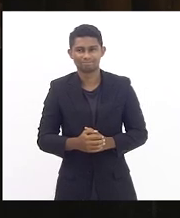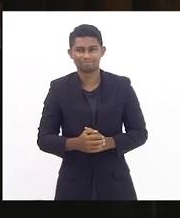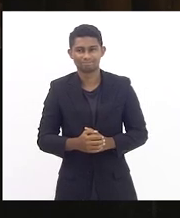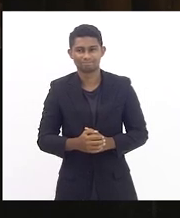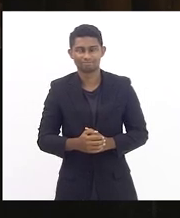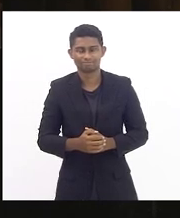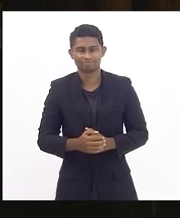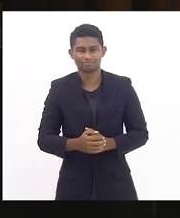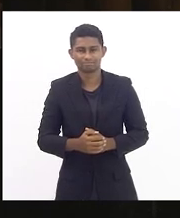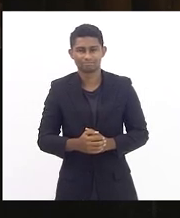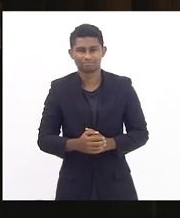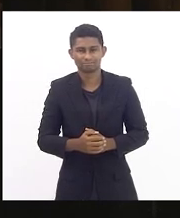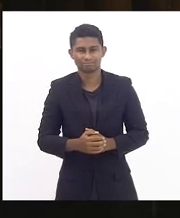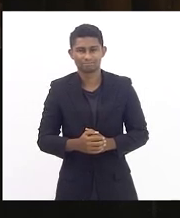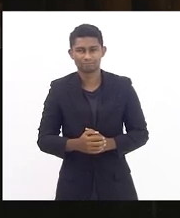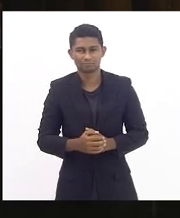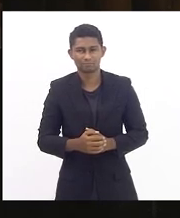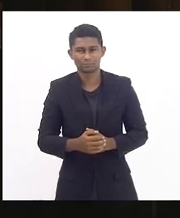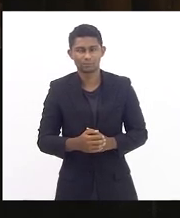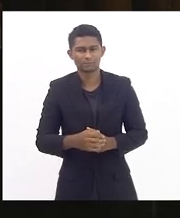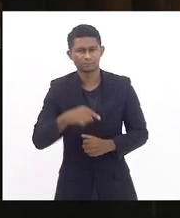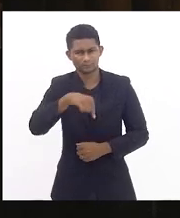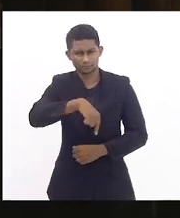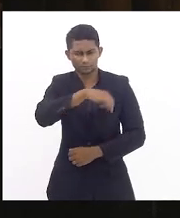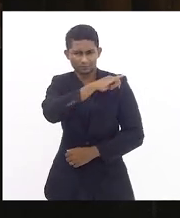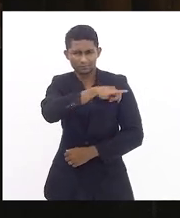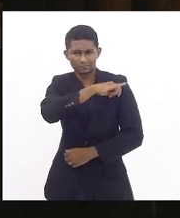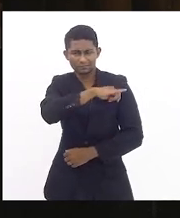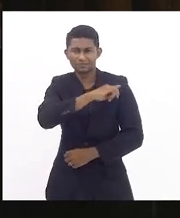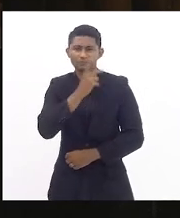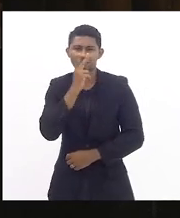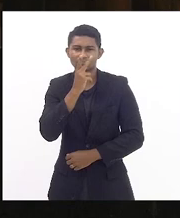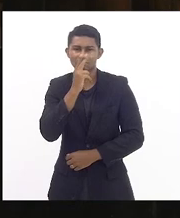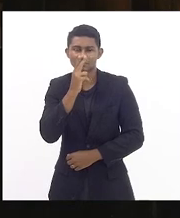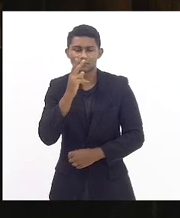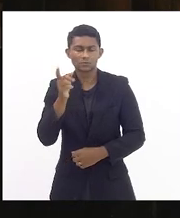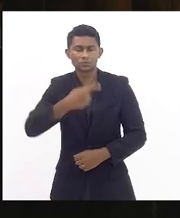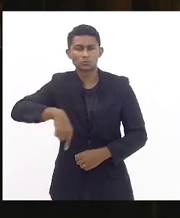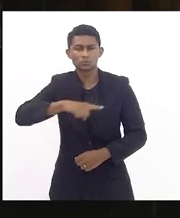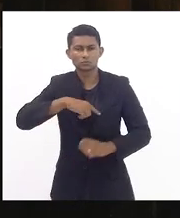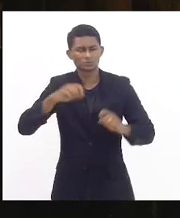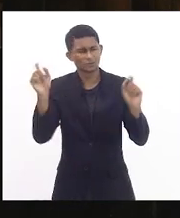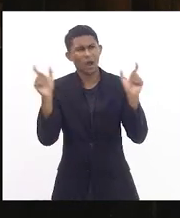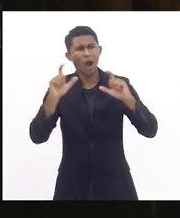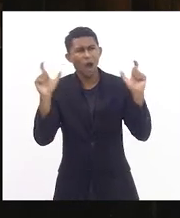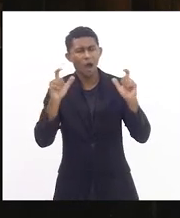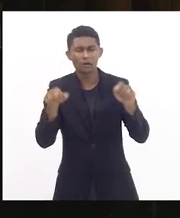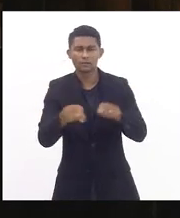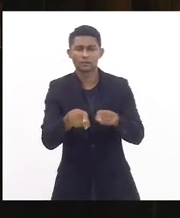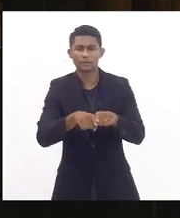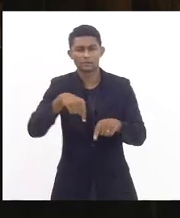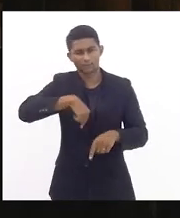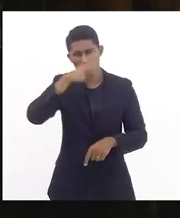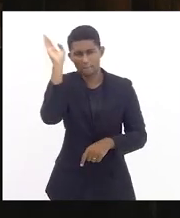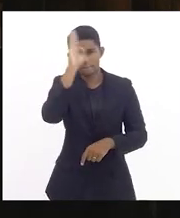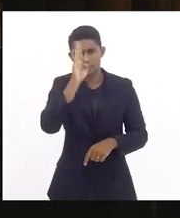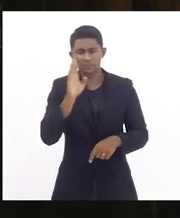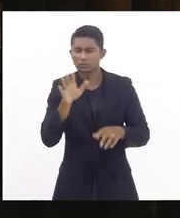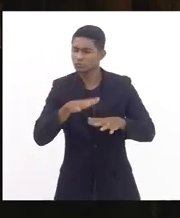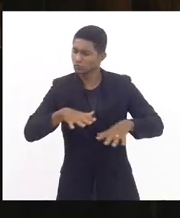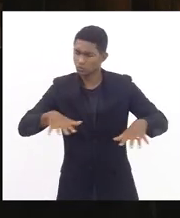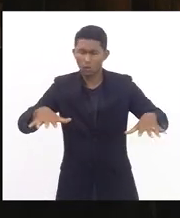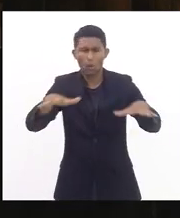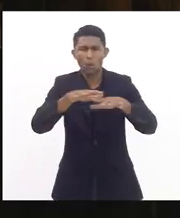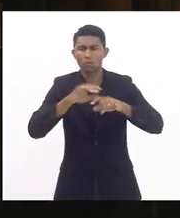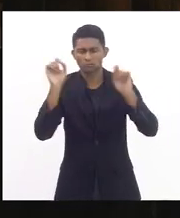que abalou não só o Estado do Rio de Janeiro, mas como todo o nosso país. A gente sabe que o nosso dever